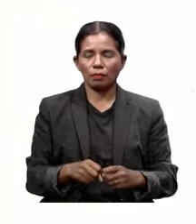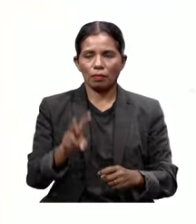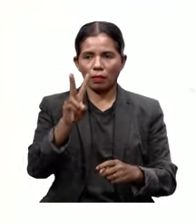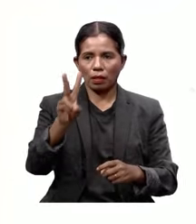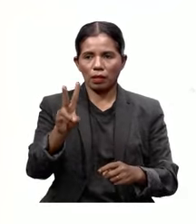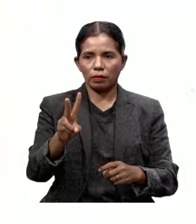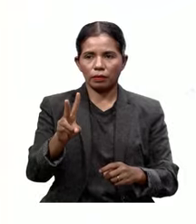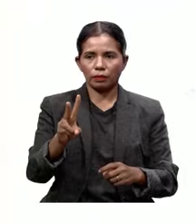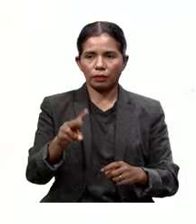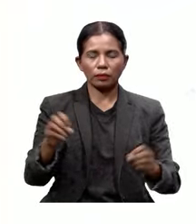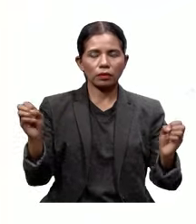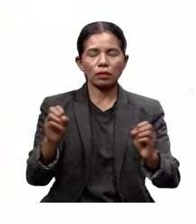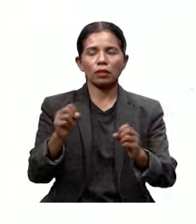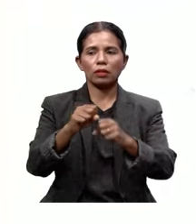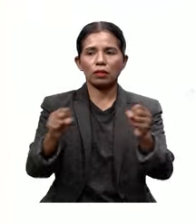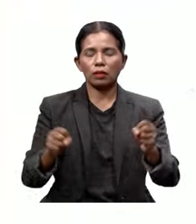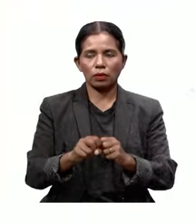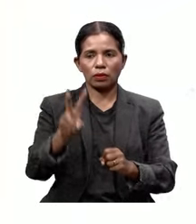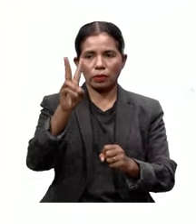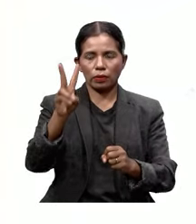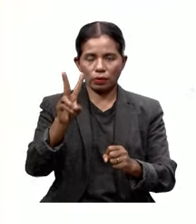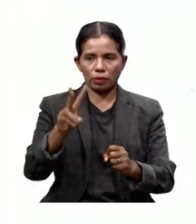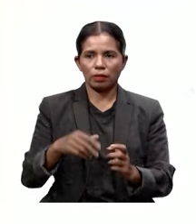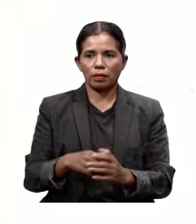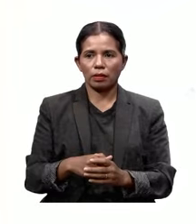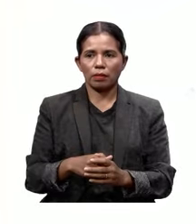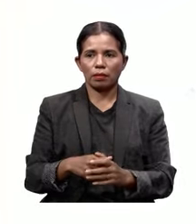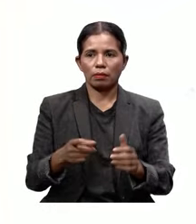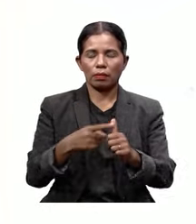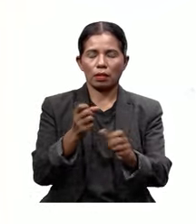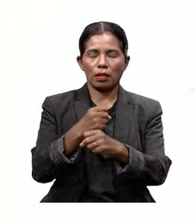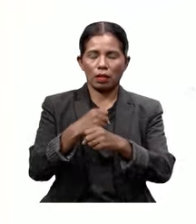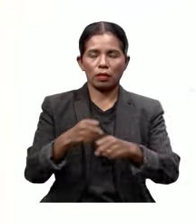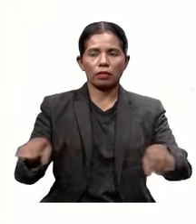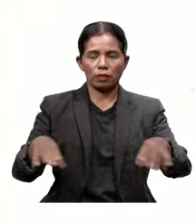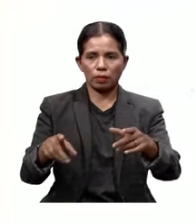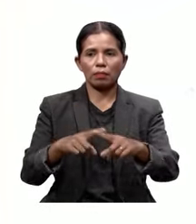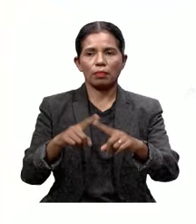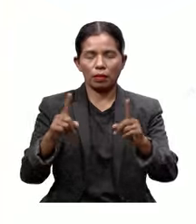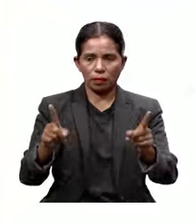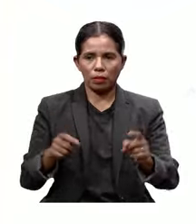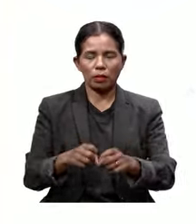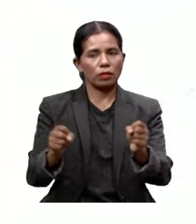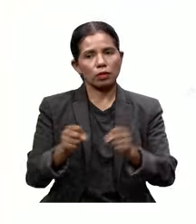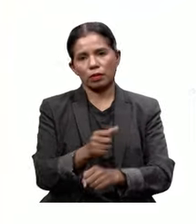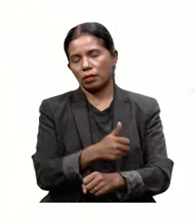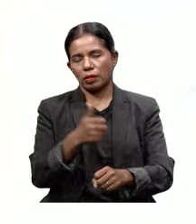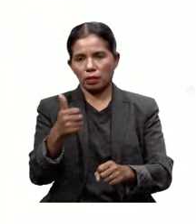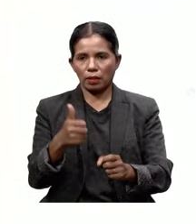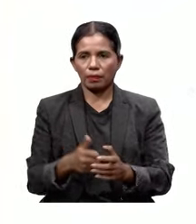ruanel e la sukuruane dit sukuruane mak primeiro halao vai vestimos suku sira selu